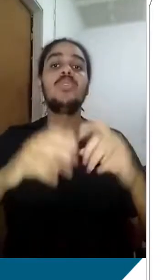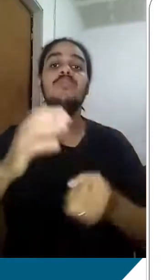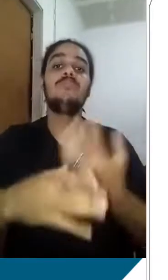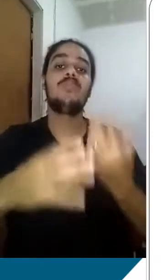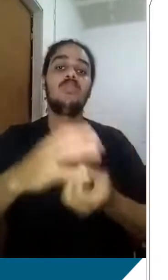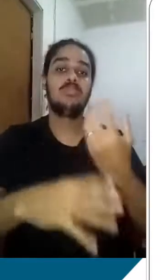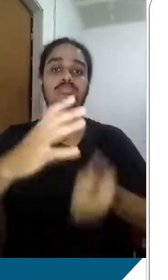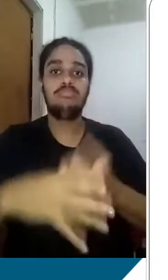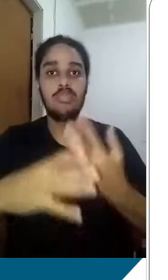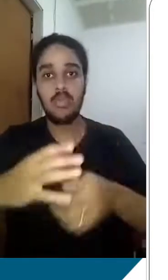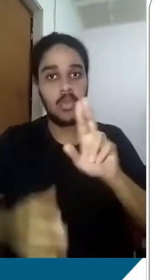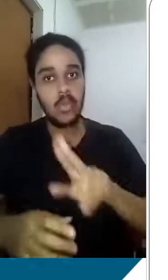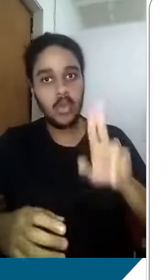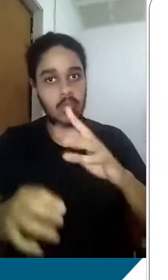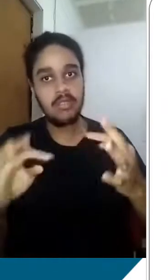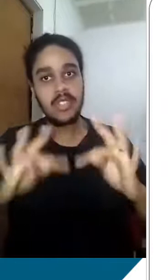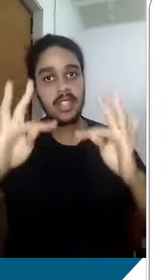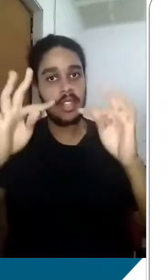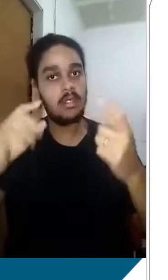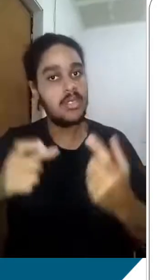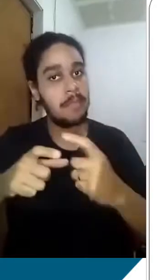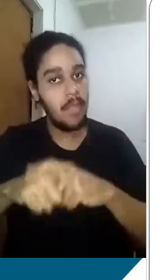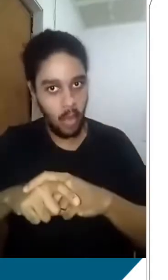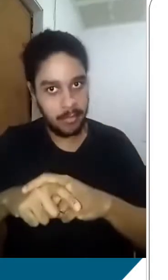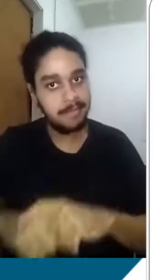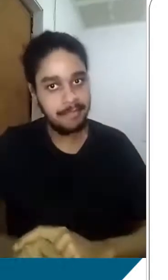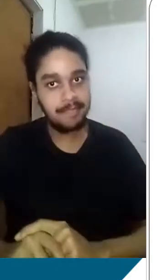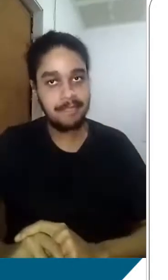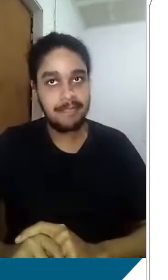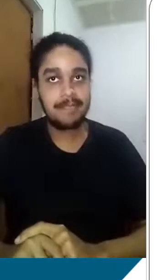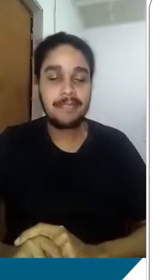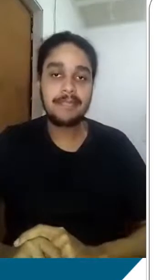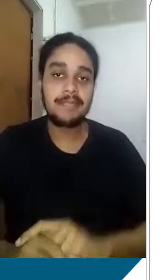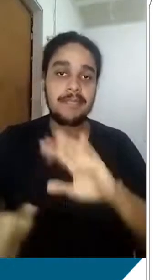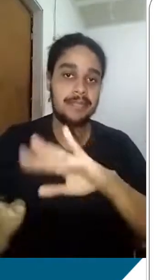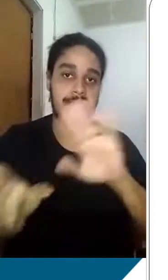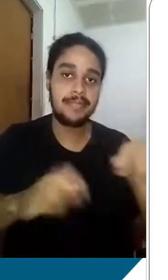de tecnologia é menor também.